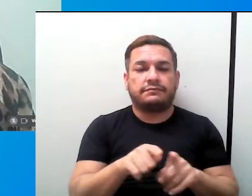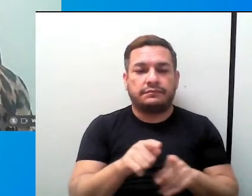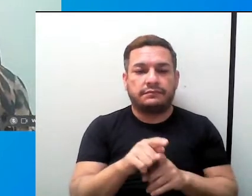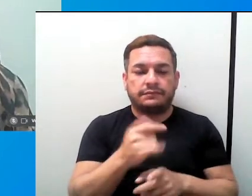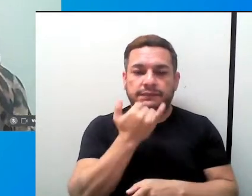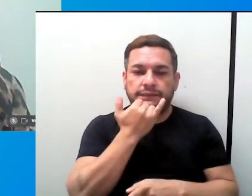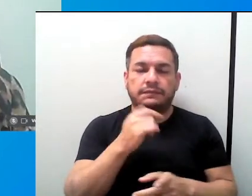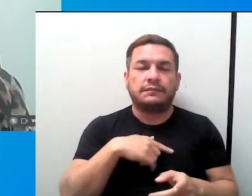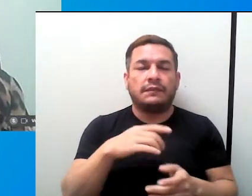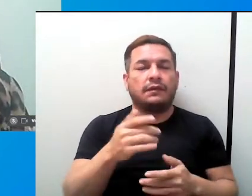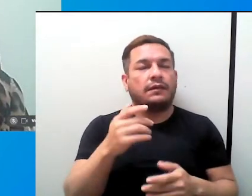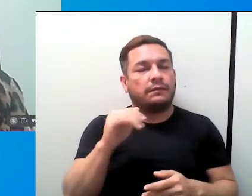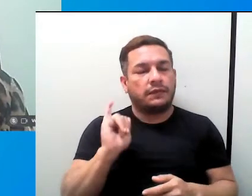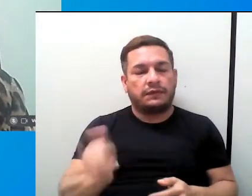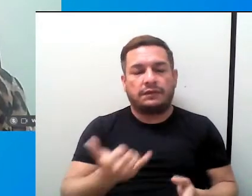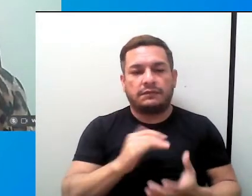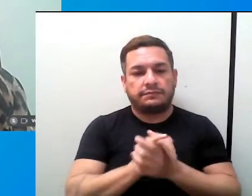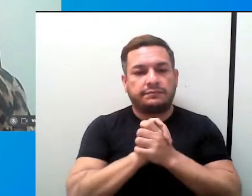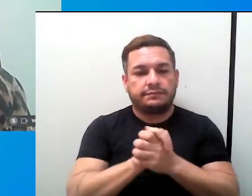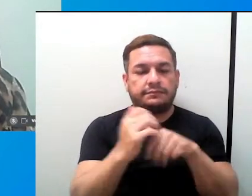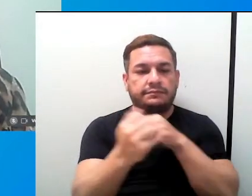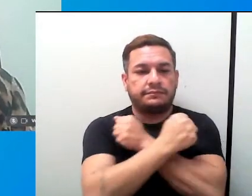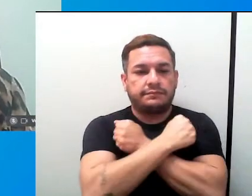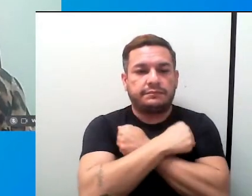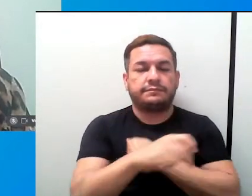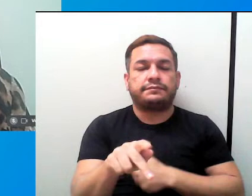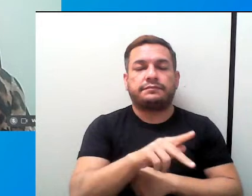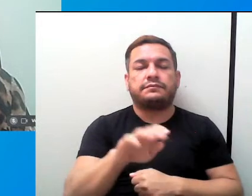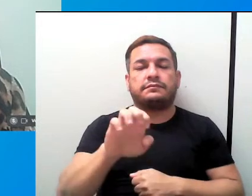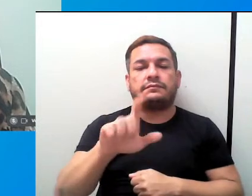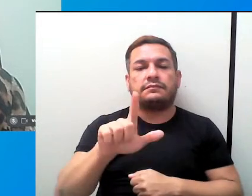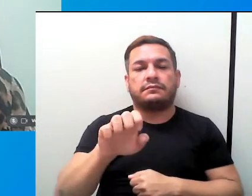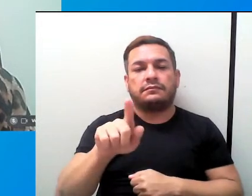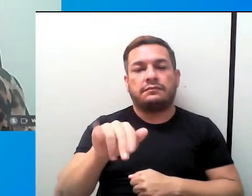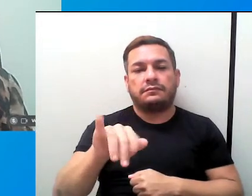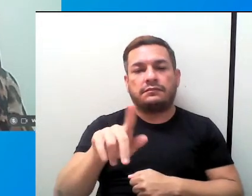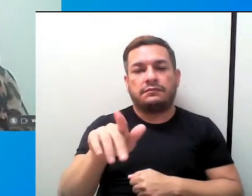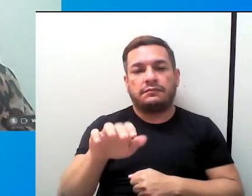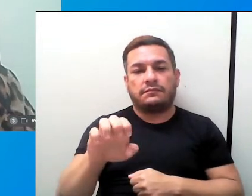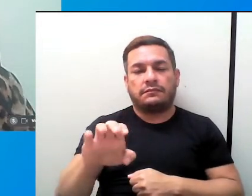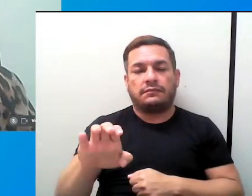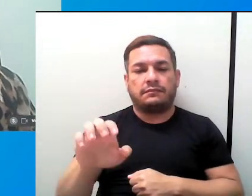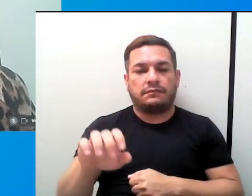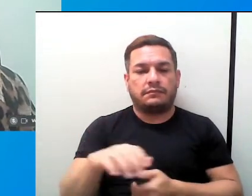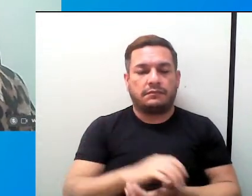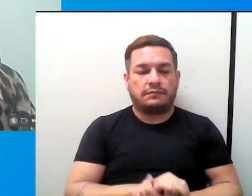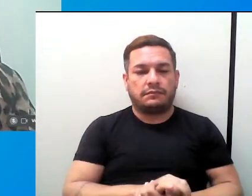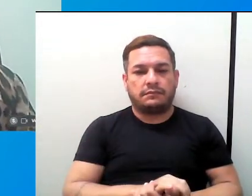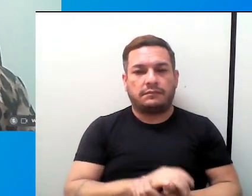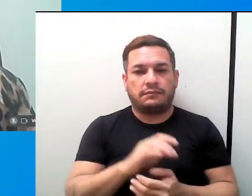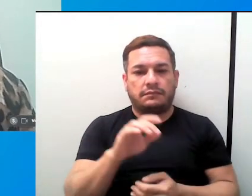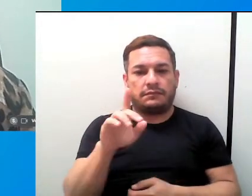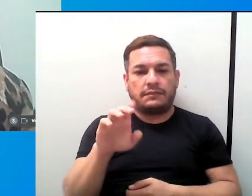meu abraço, leve meu abraço à professora Elinilze, minha grande parceira de pró-reitoria, né?